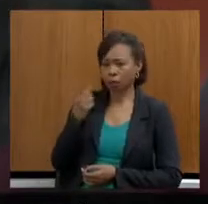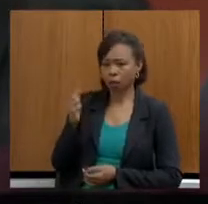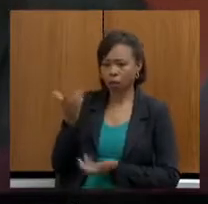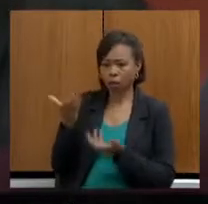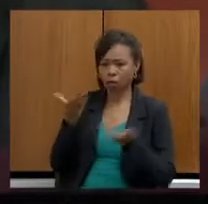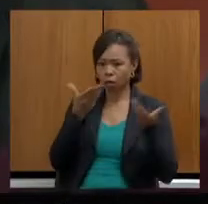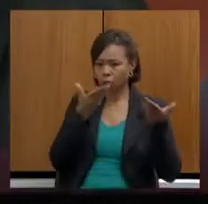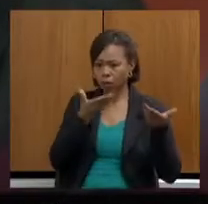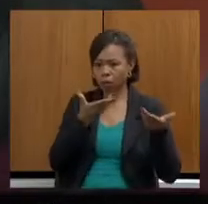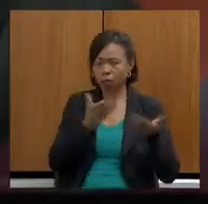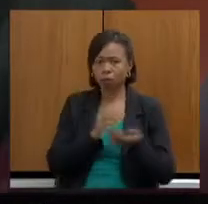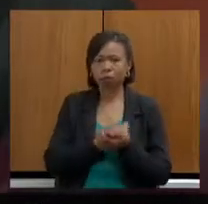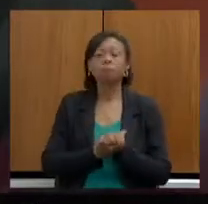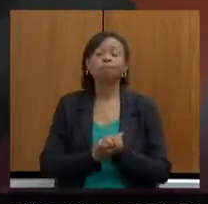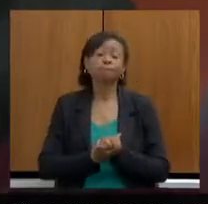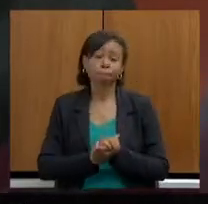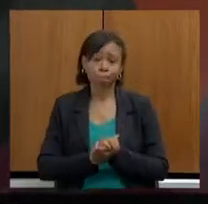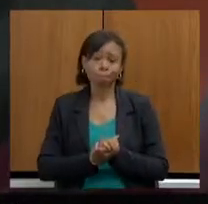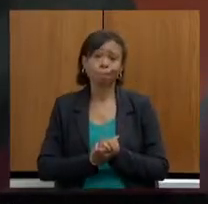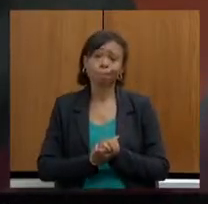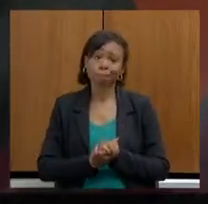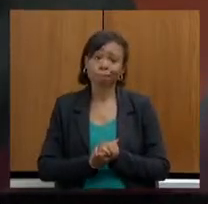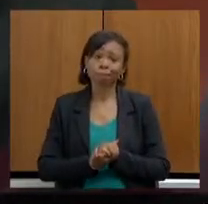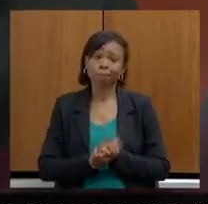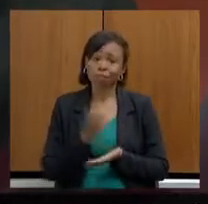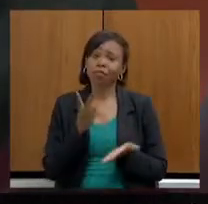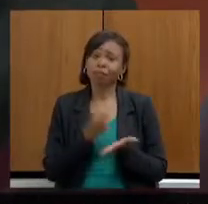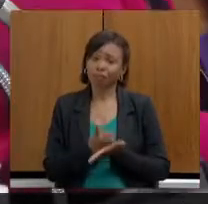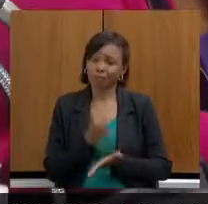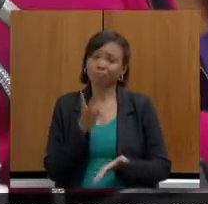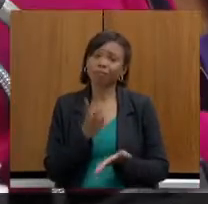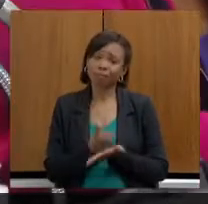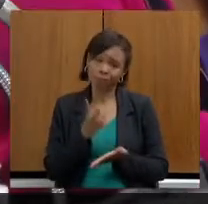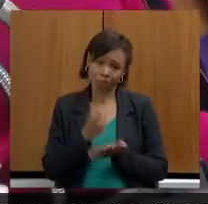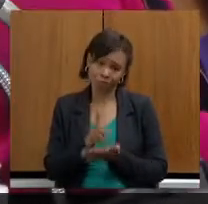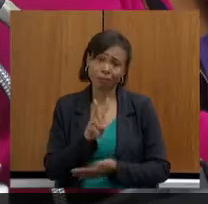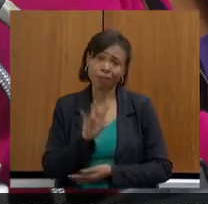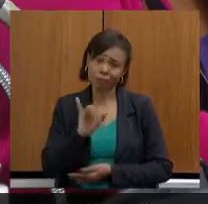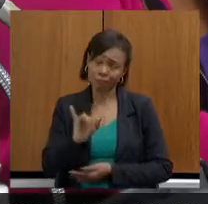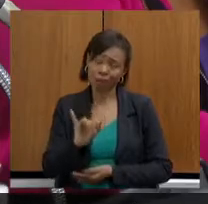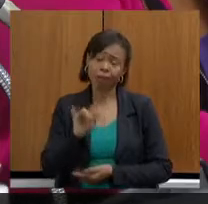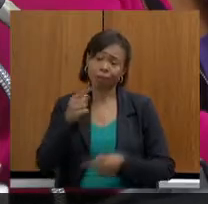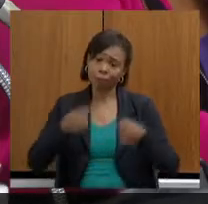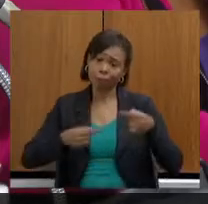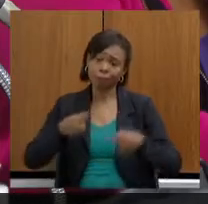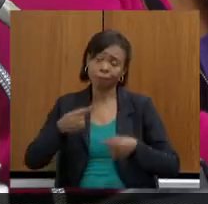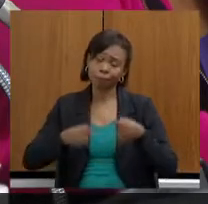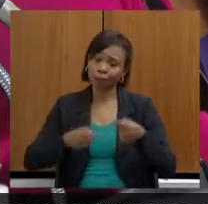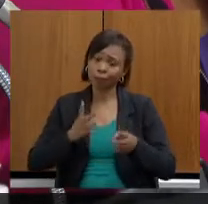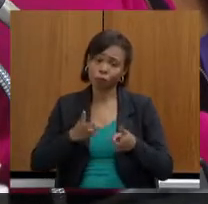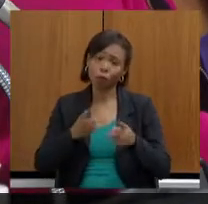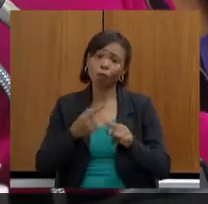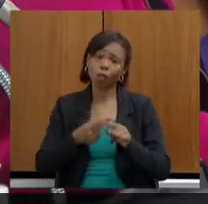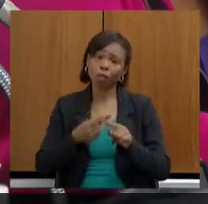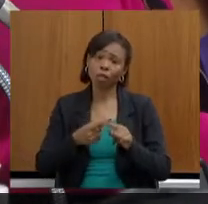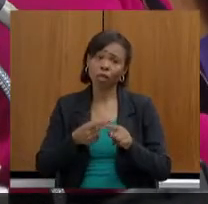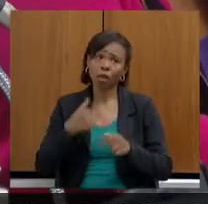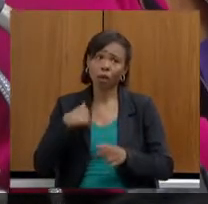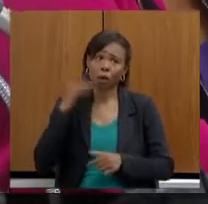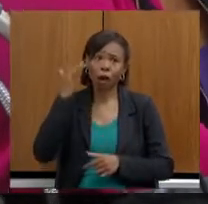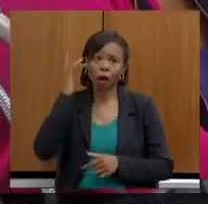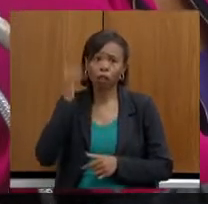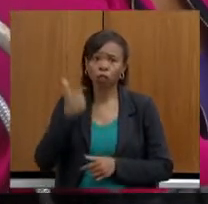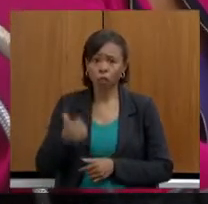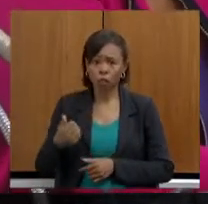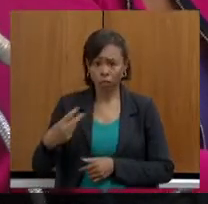eu acho que nós vamos ainda controlar a sua discussão porque no meu entendimento o 13º salário eu